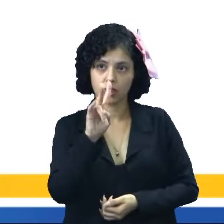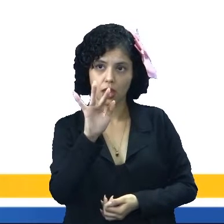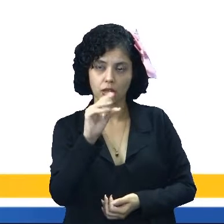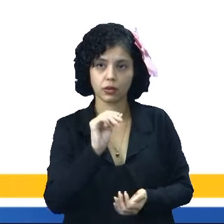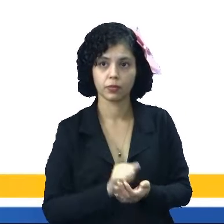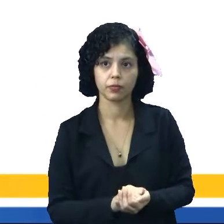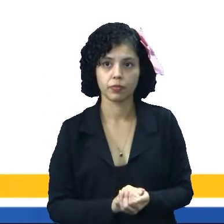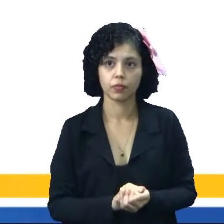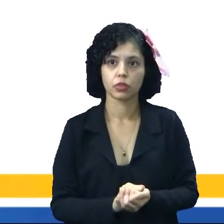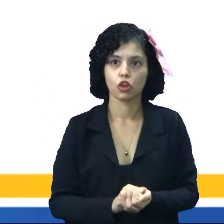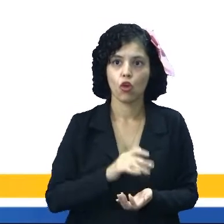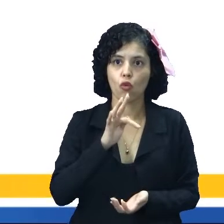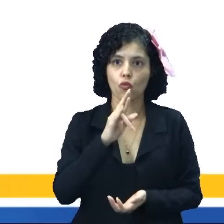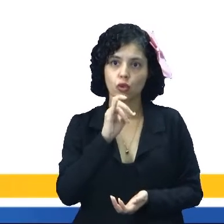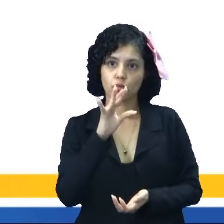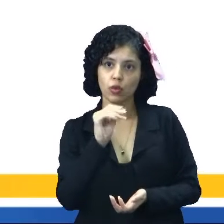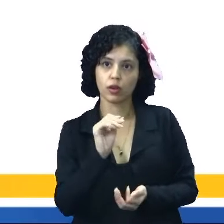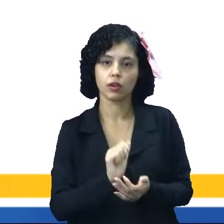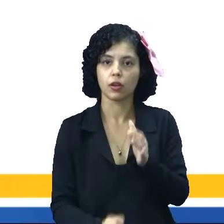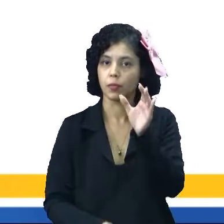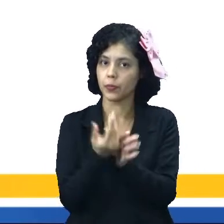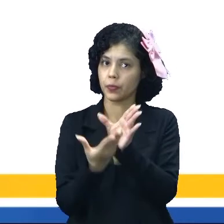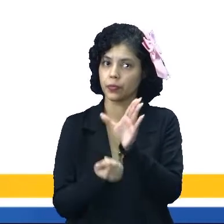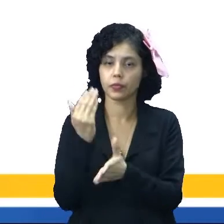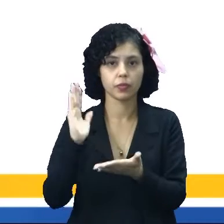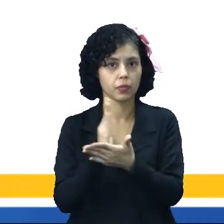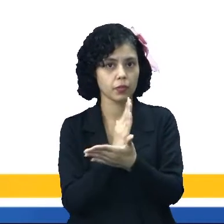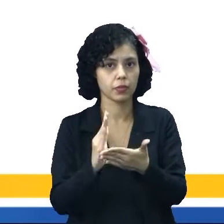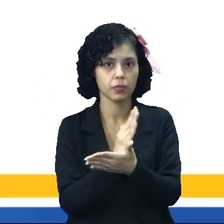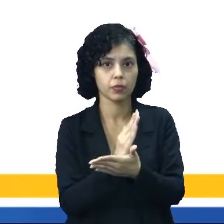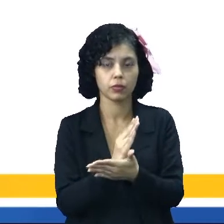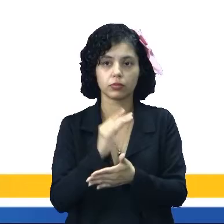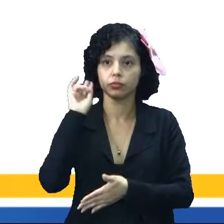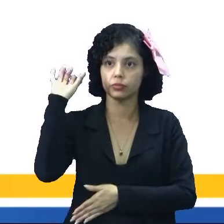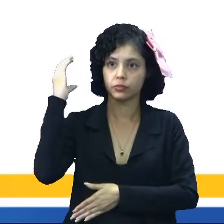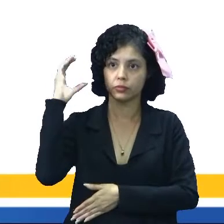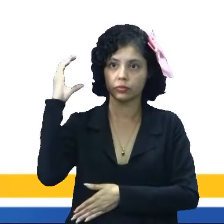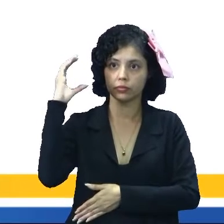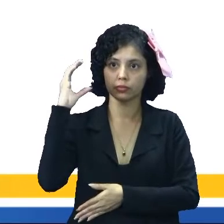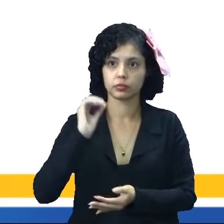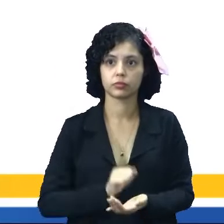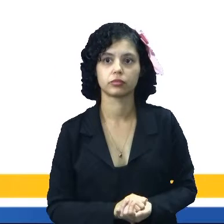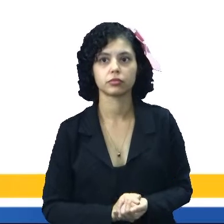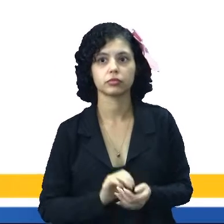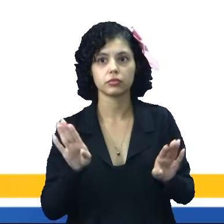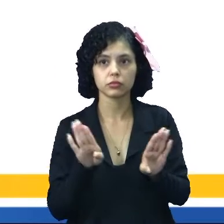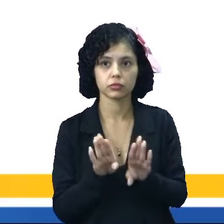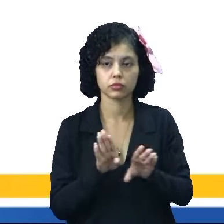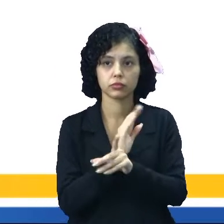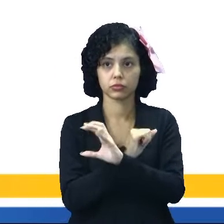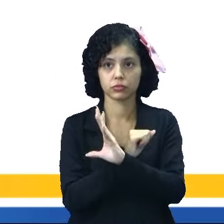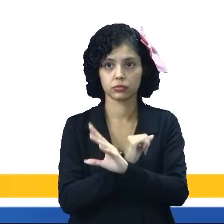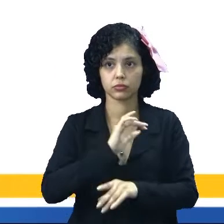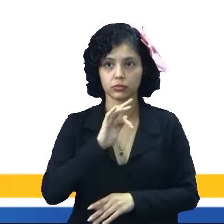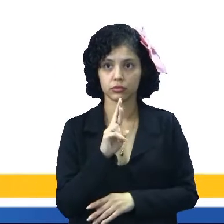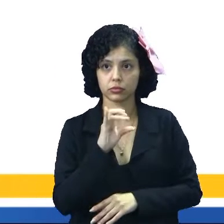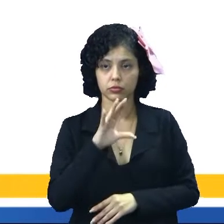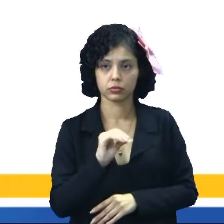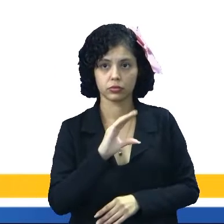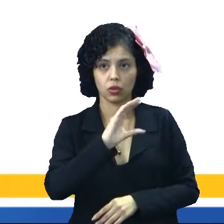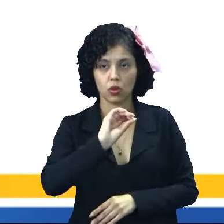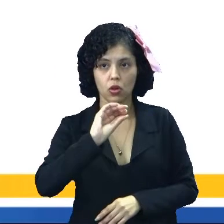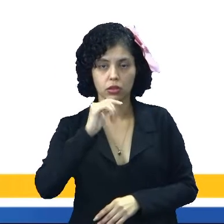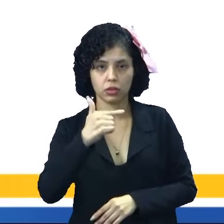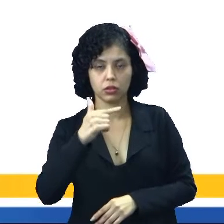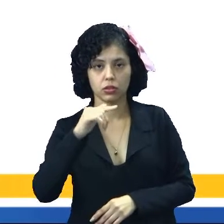ácido fosfórico, que está presente na fabricação de alguns refrigerantes, e nós temos também o ácido carbônico, tá? Que também está